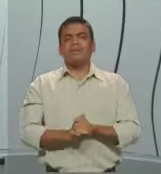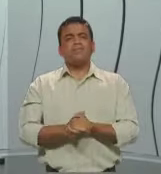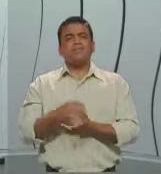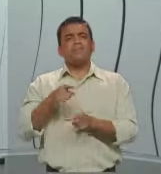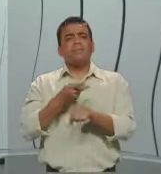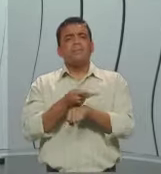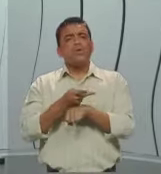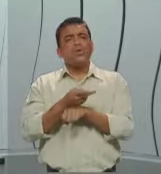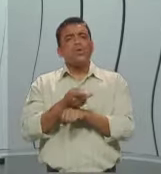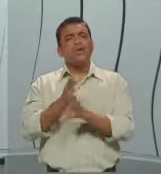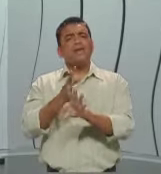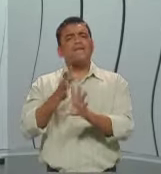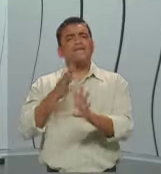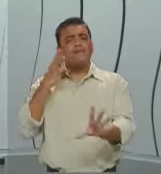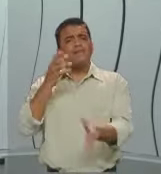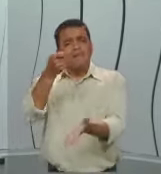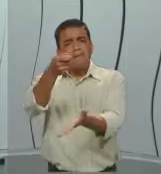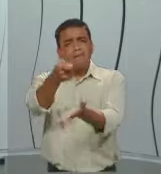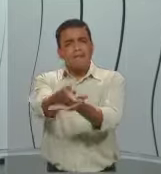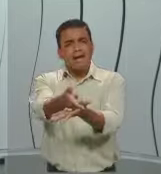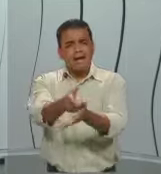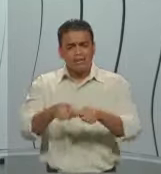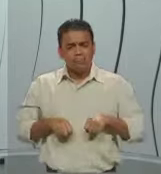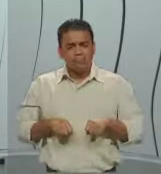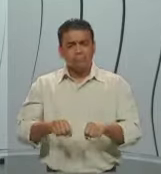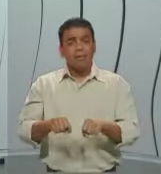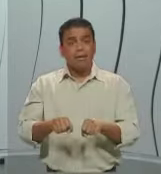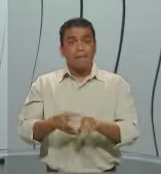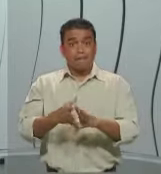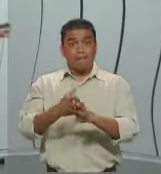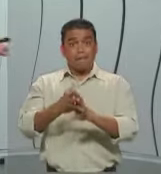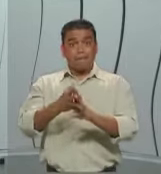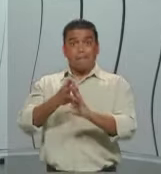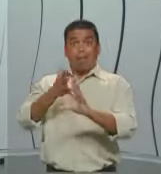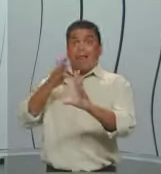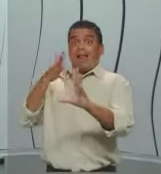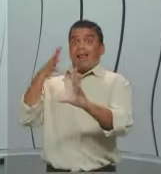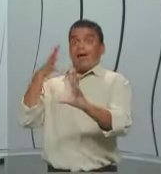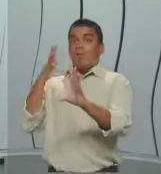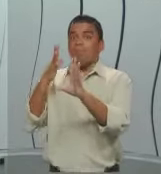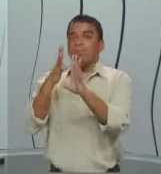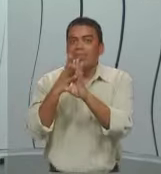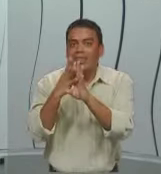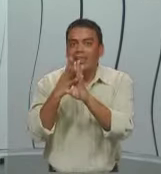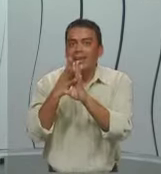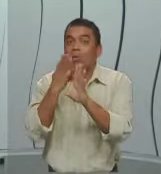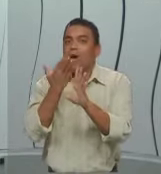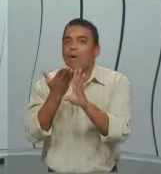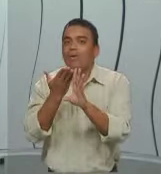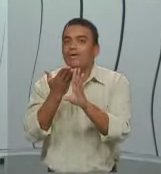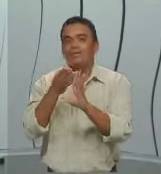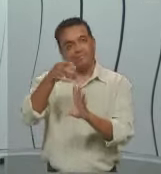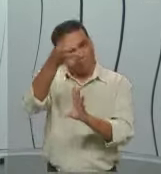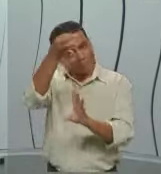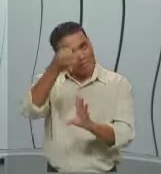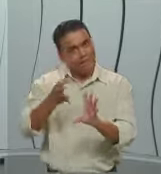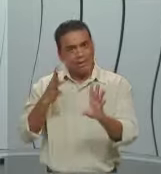fila para você ir pagar alguma mercadoria, você procura a maior ou a menor fila? Com certeza